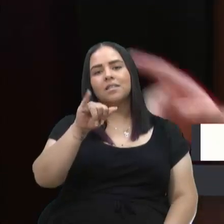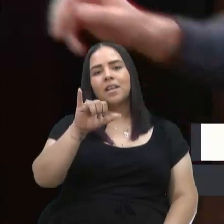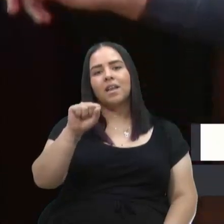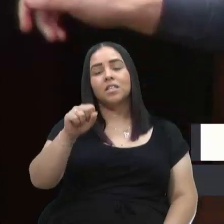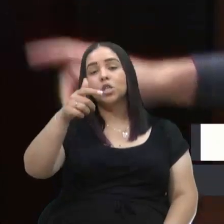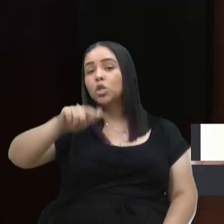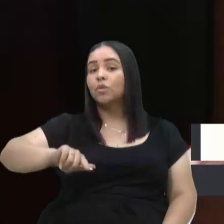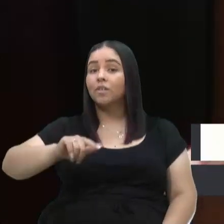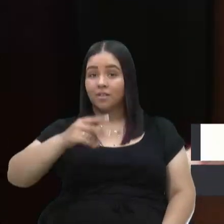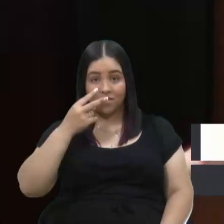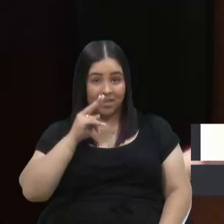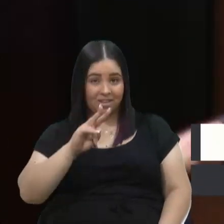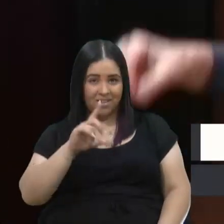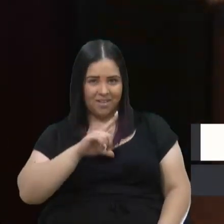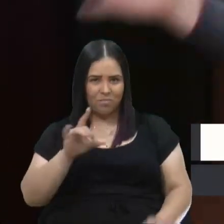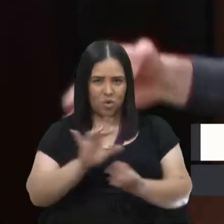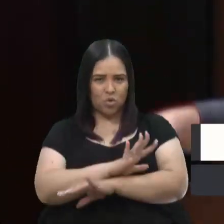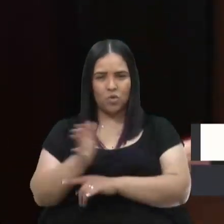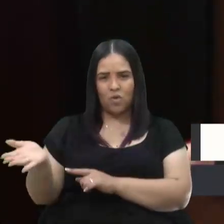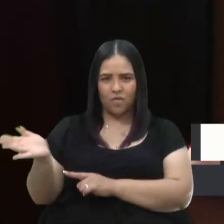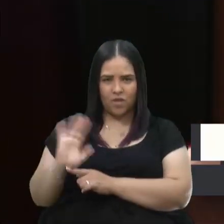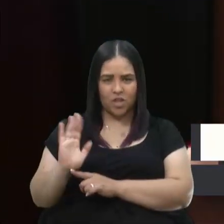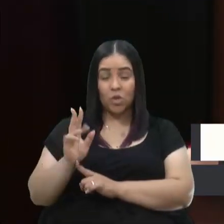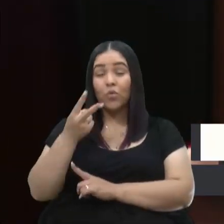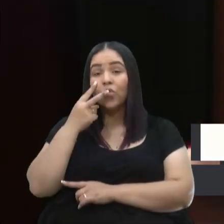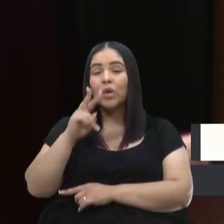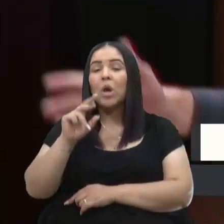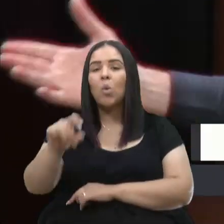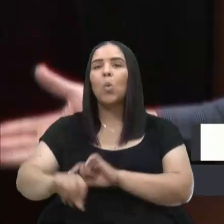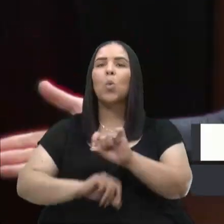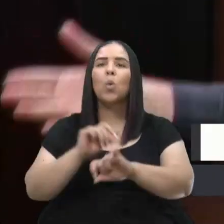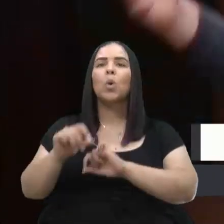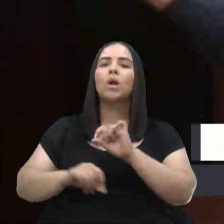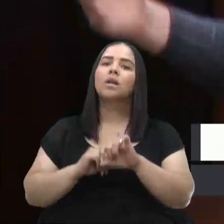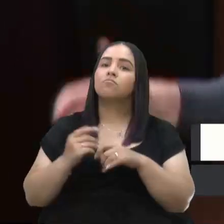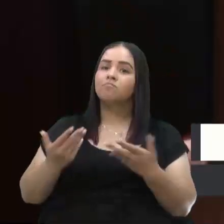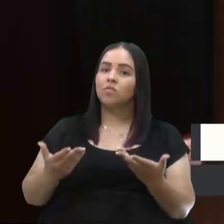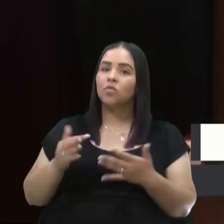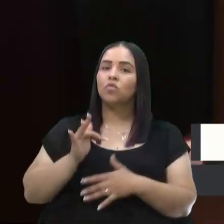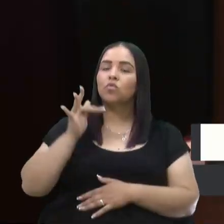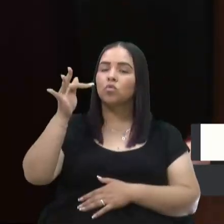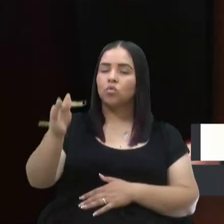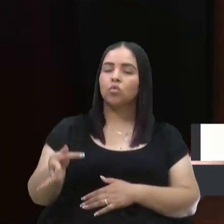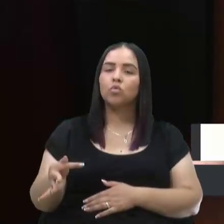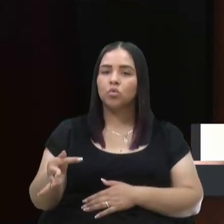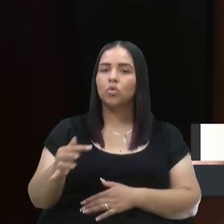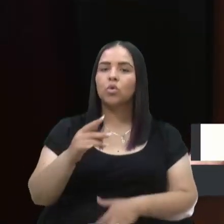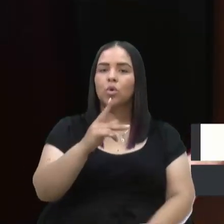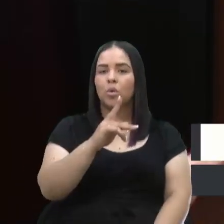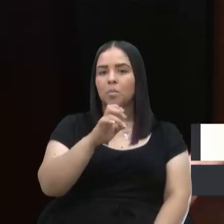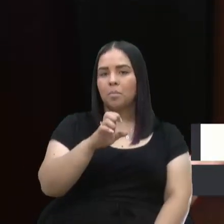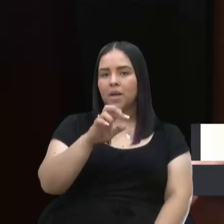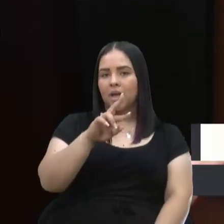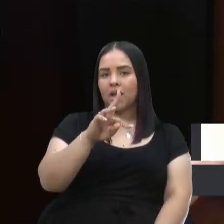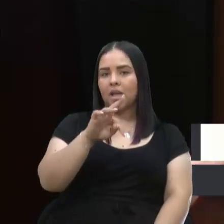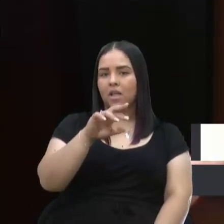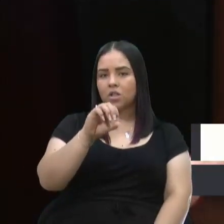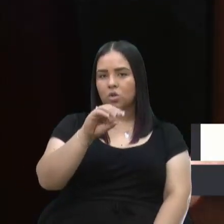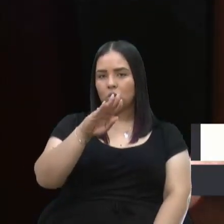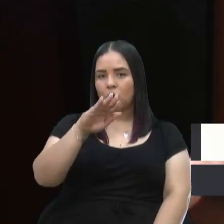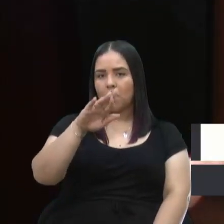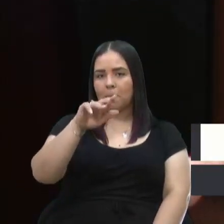vejam, está pronto o vídeo aí, Tulio? Vejam o que o nosso provável futuro presidente da Petrobras